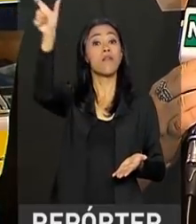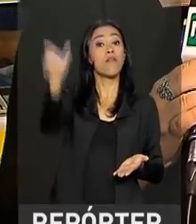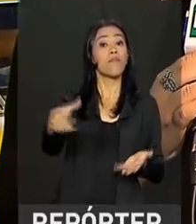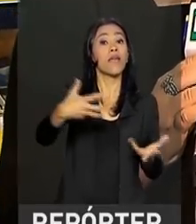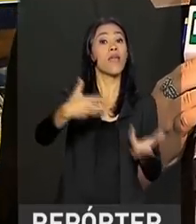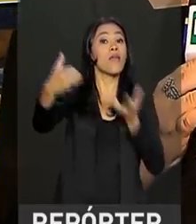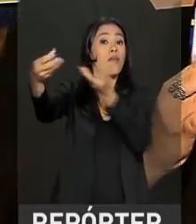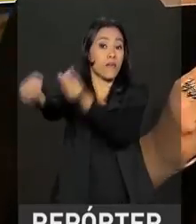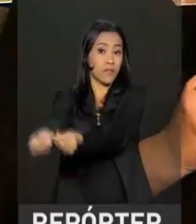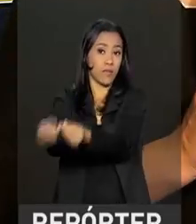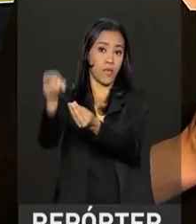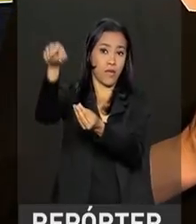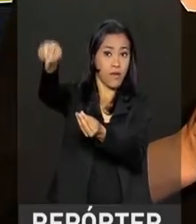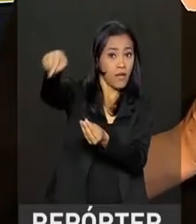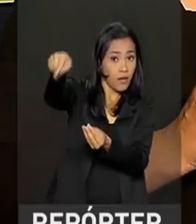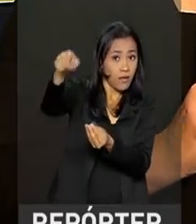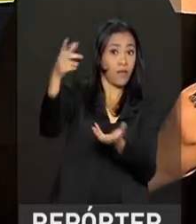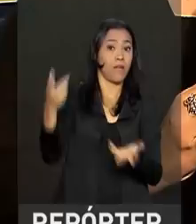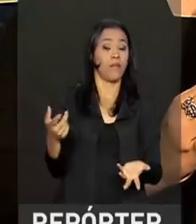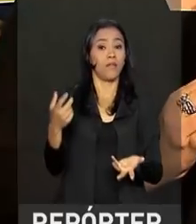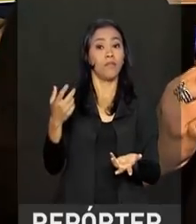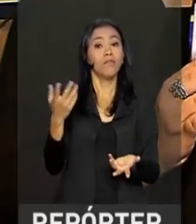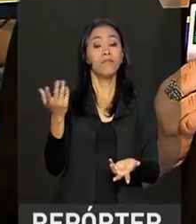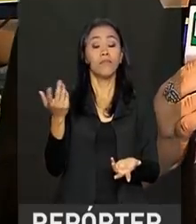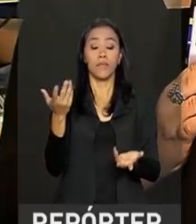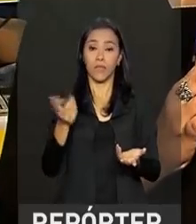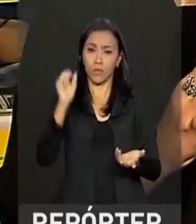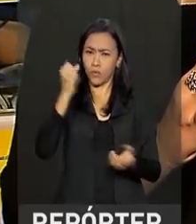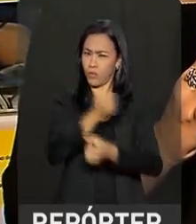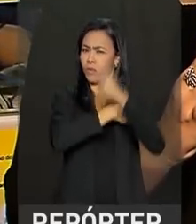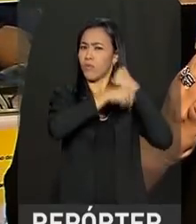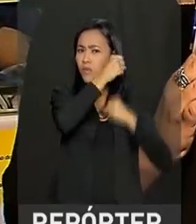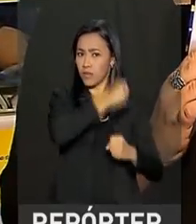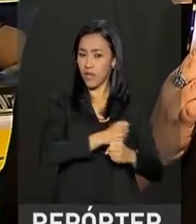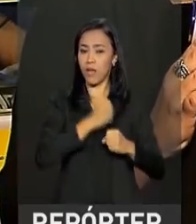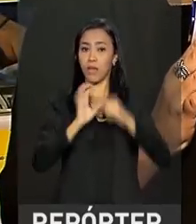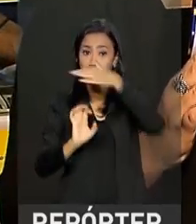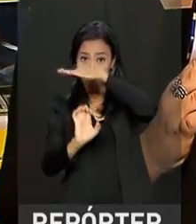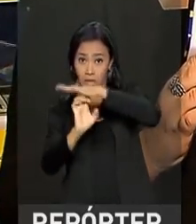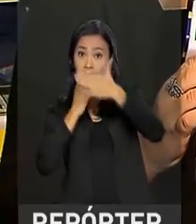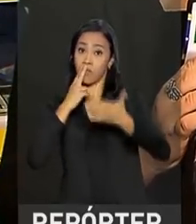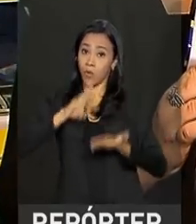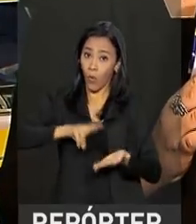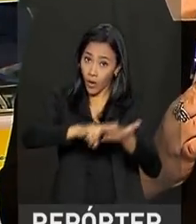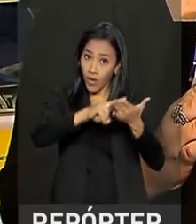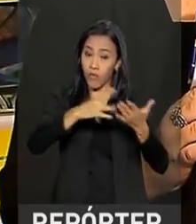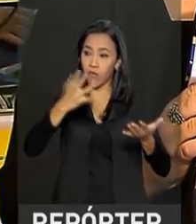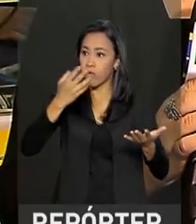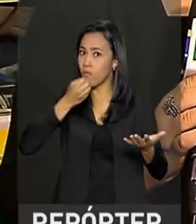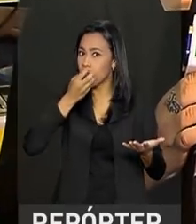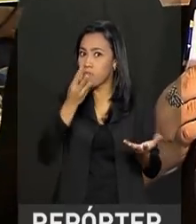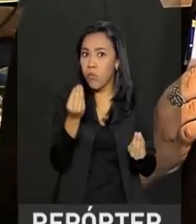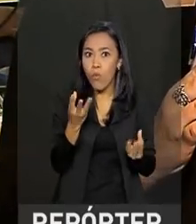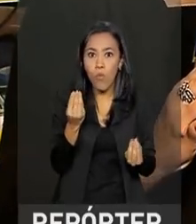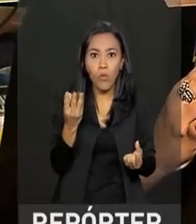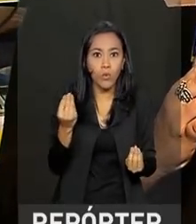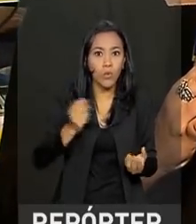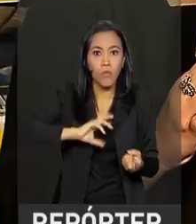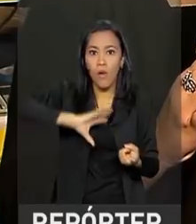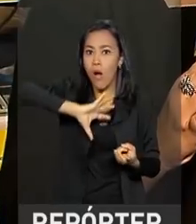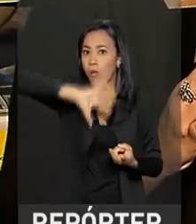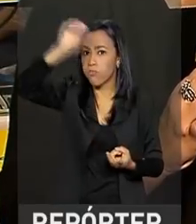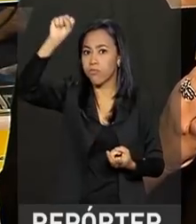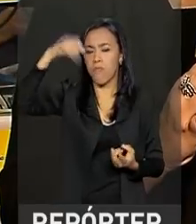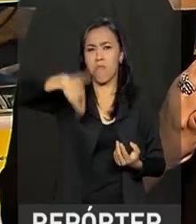encomenda durante o atendimento na agência no ano passado os correios bater um recorde na entrega de encomendas foram mais